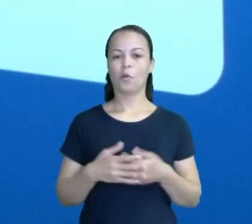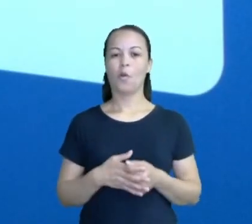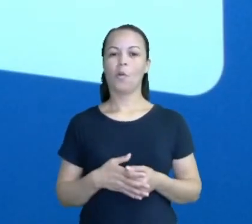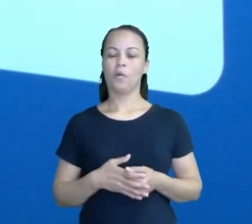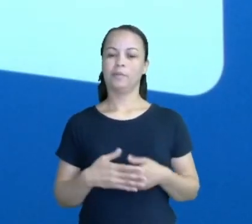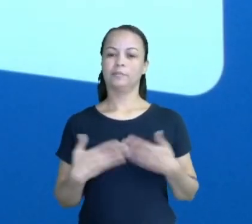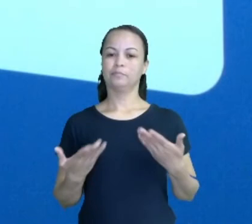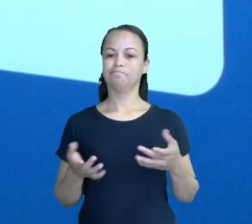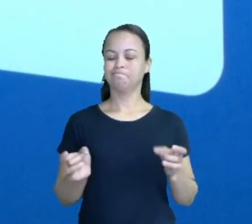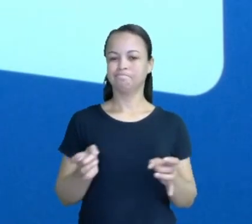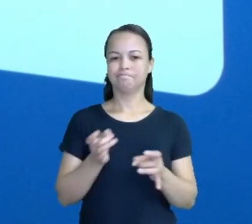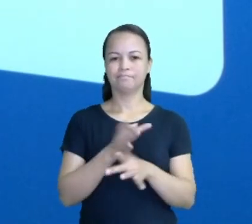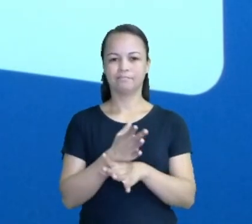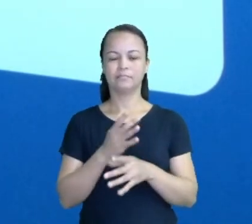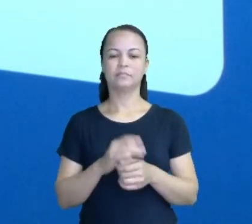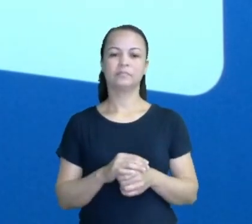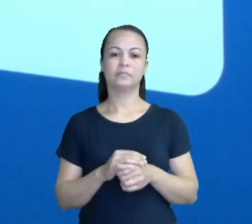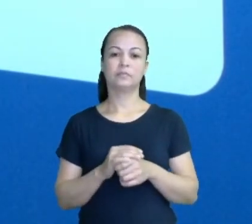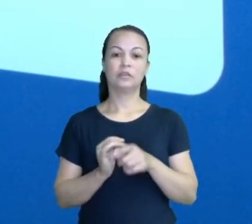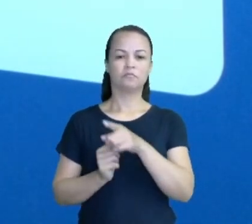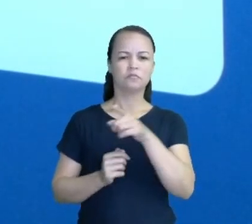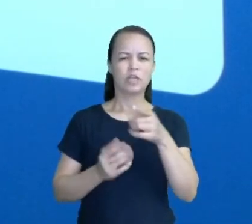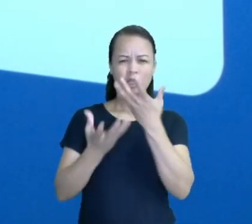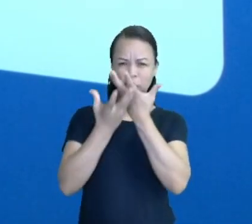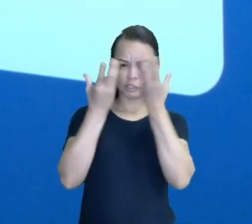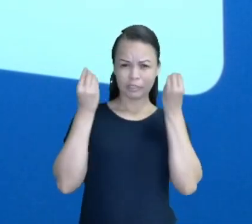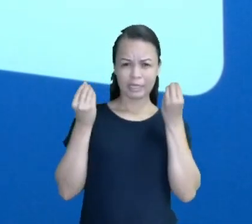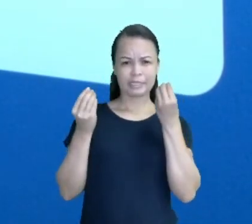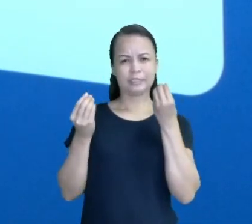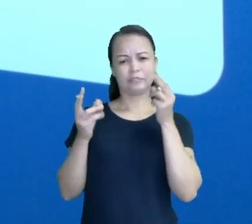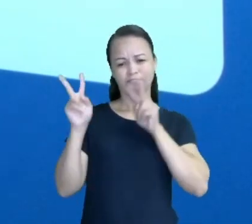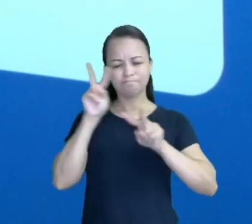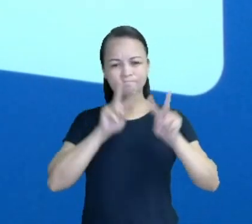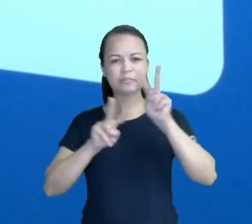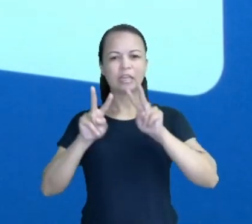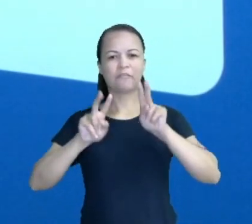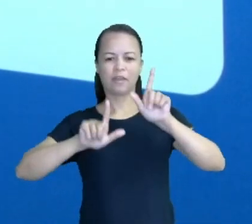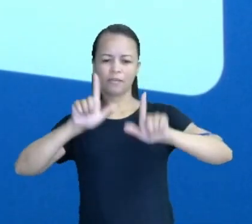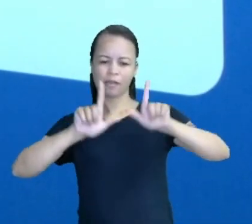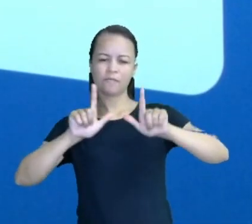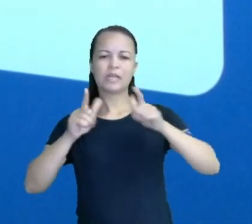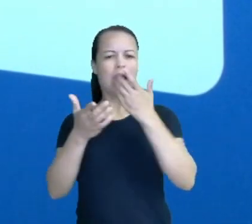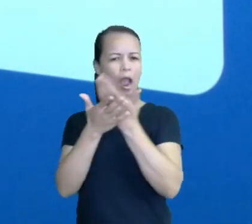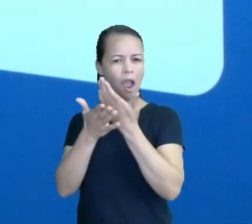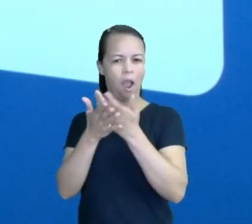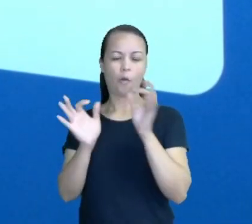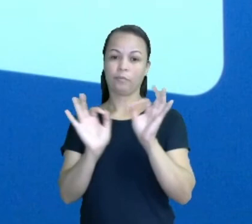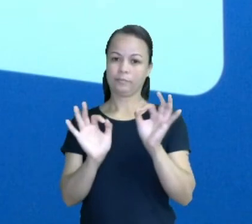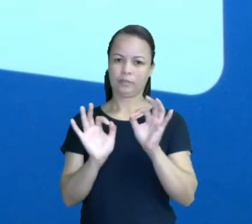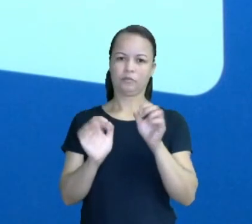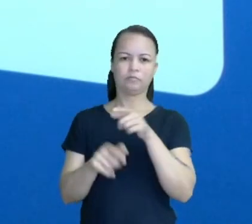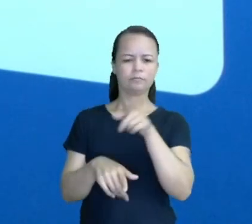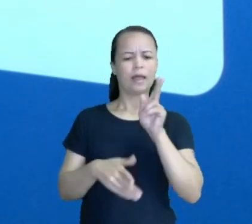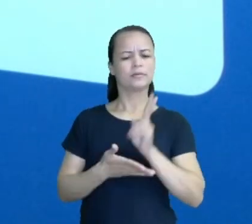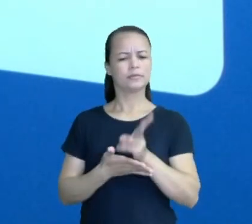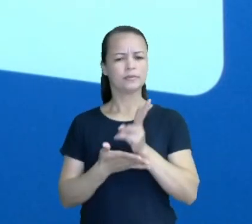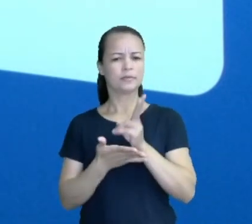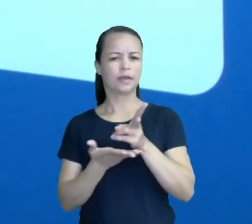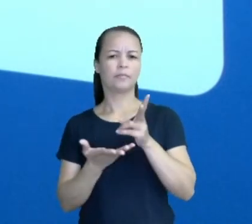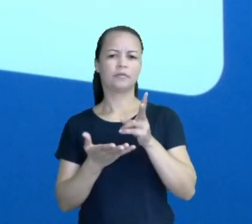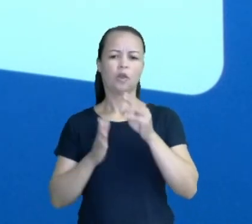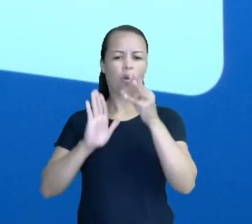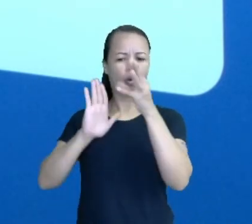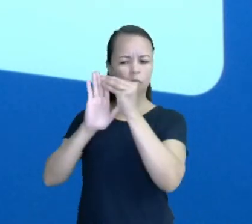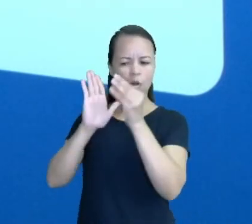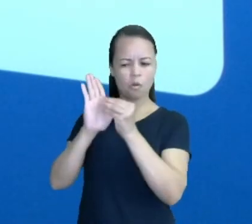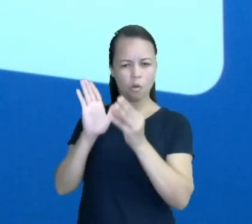só. Não se esqueça de assistir às nossas aulas e acompanhar sempre, porque vocês estão vendo que os